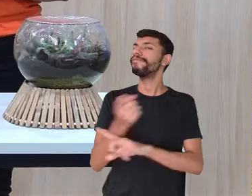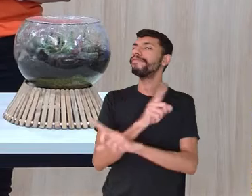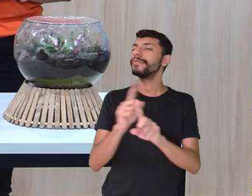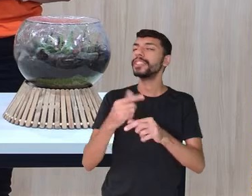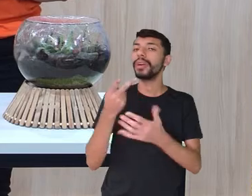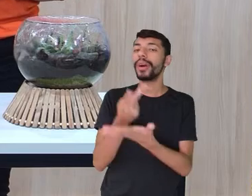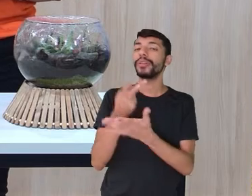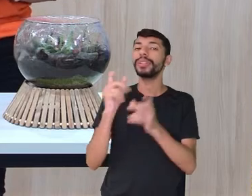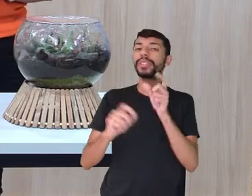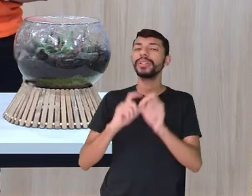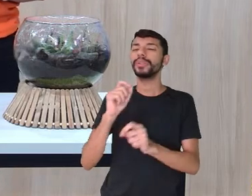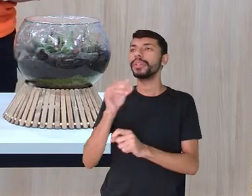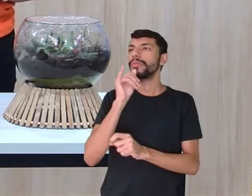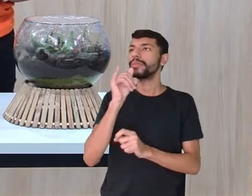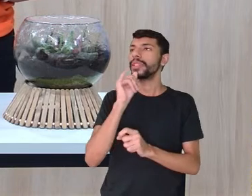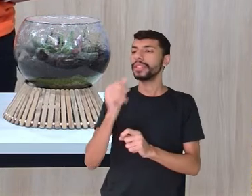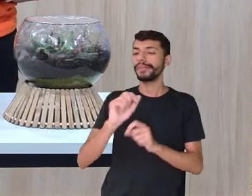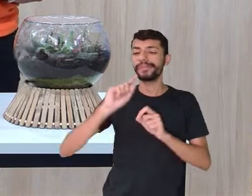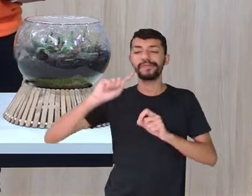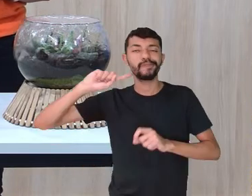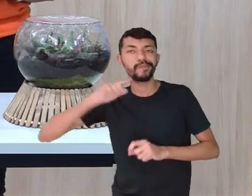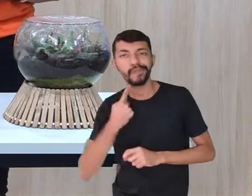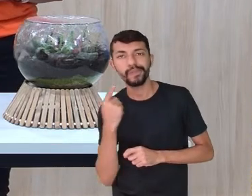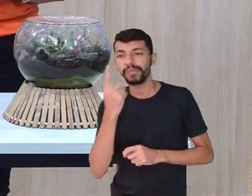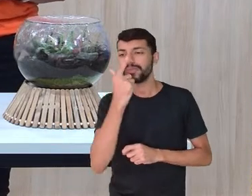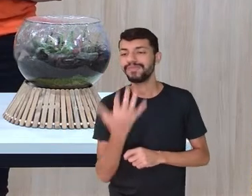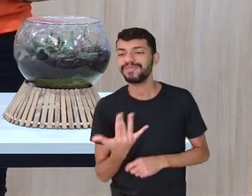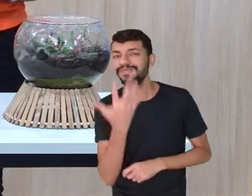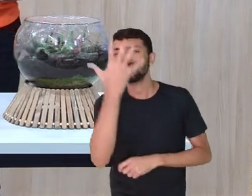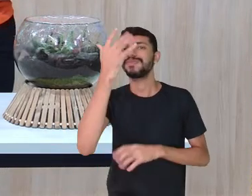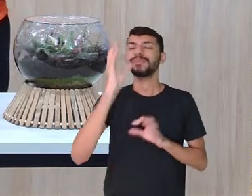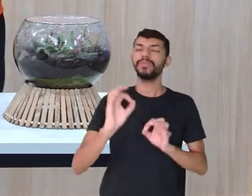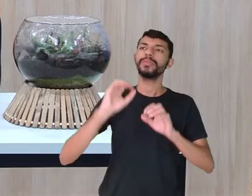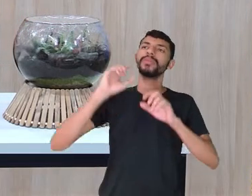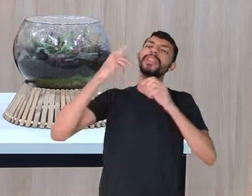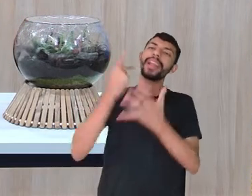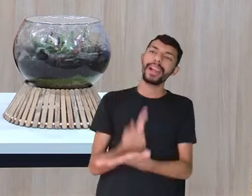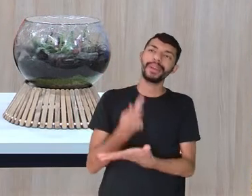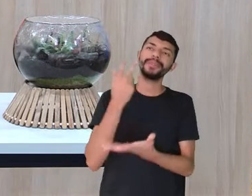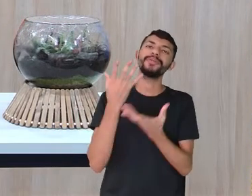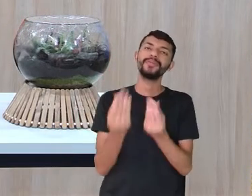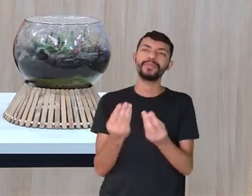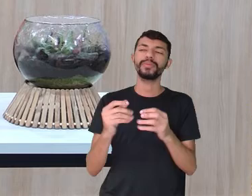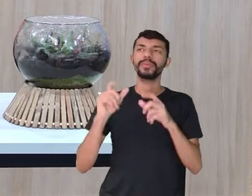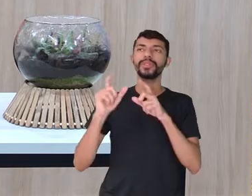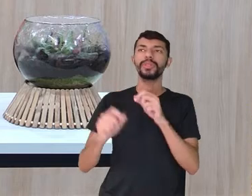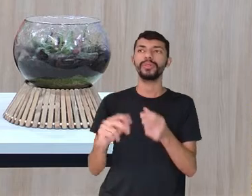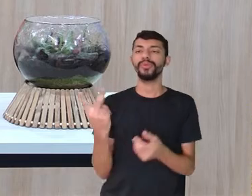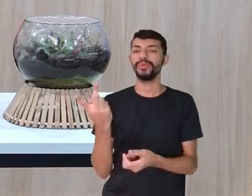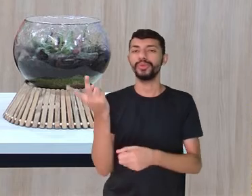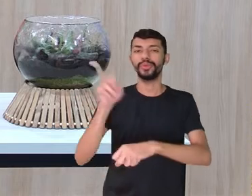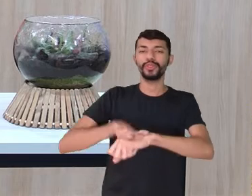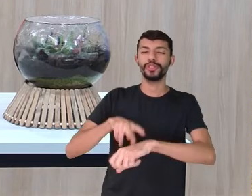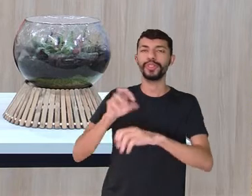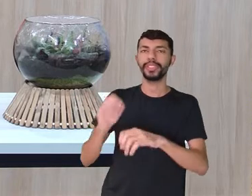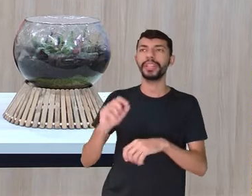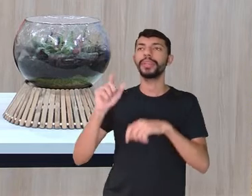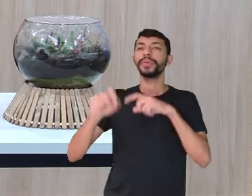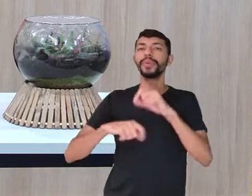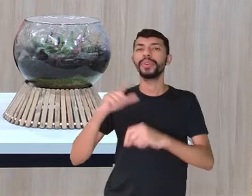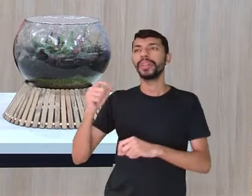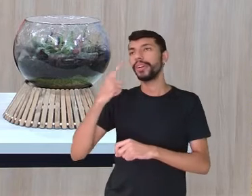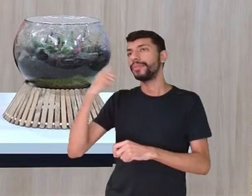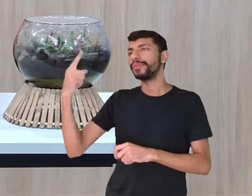uma agressão, a questão da poluição, né, que nós vemos que acontece muito nos dois ambientes, tanto nos